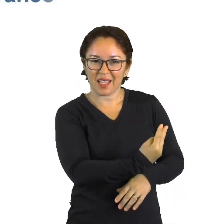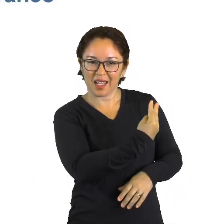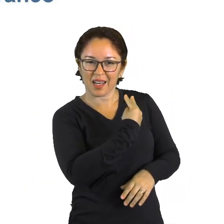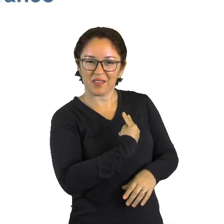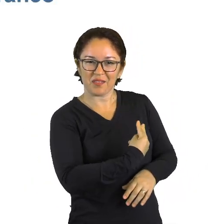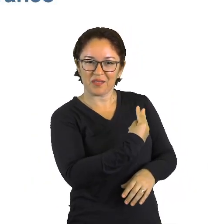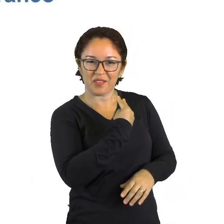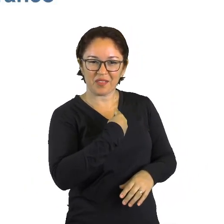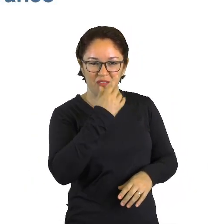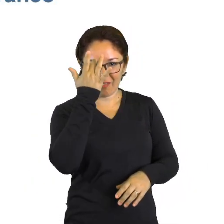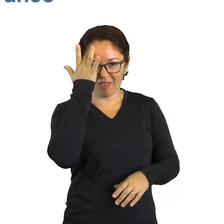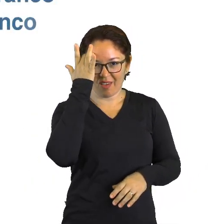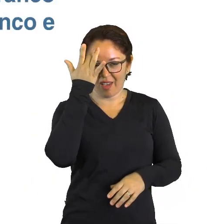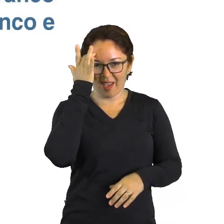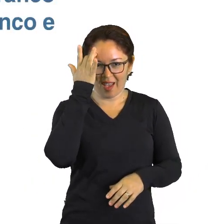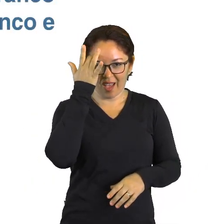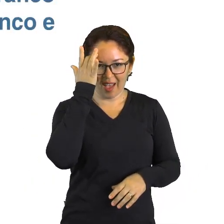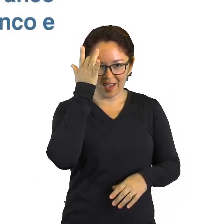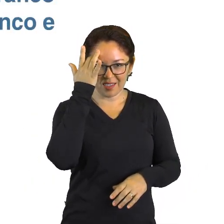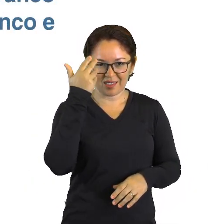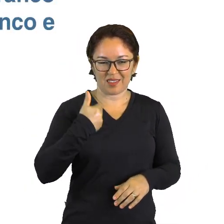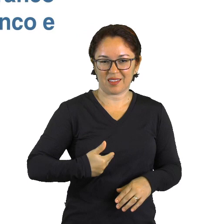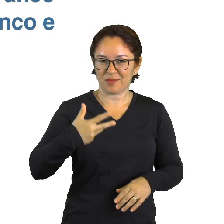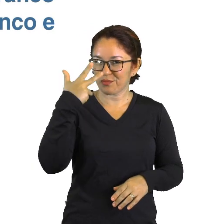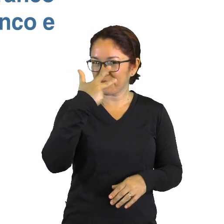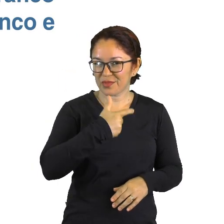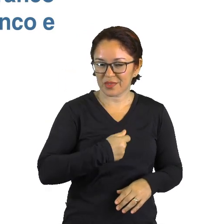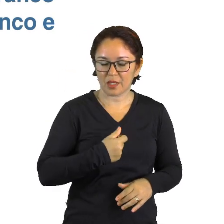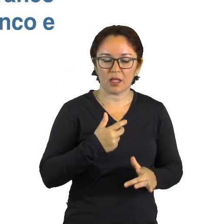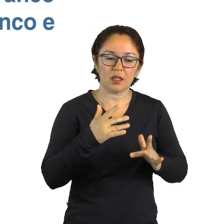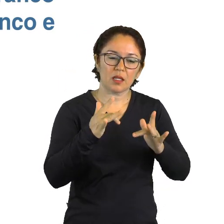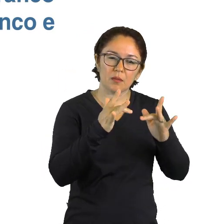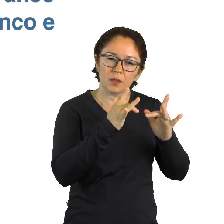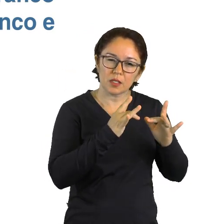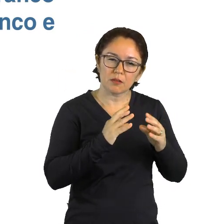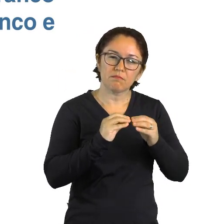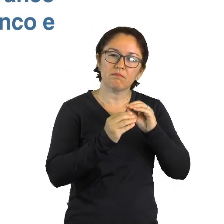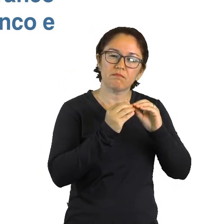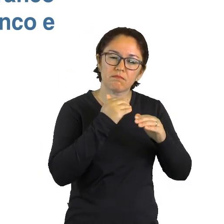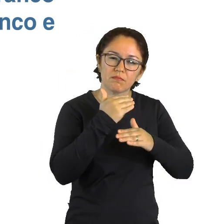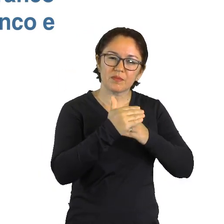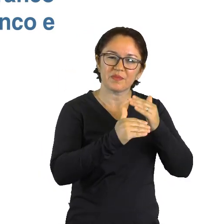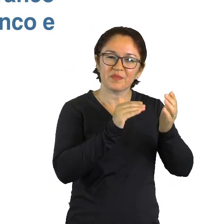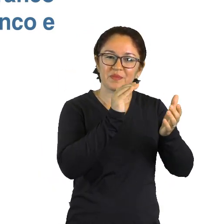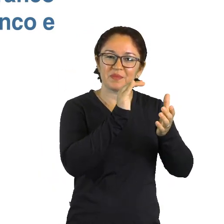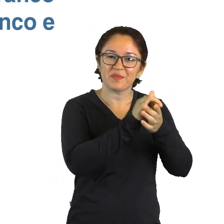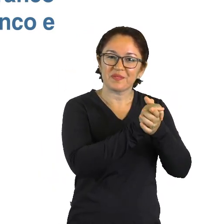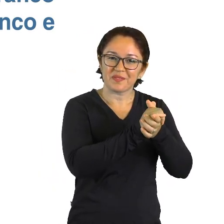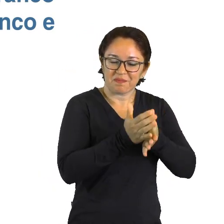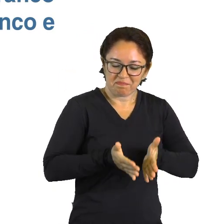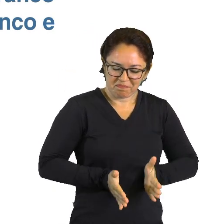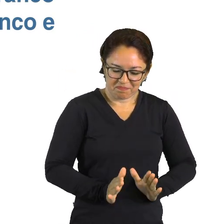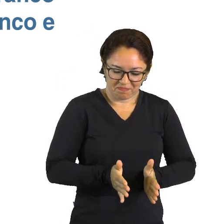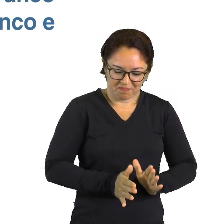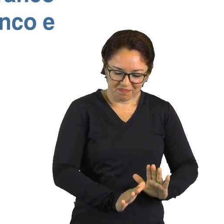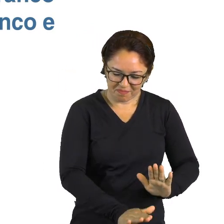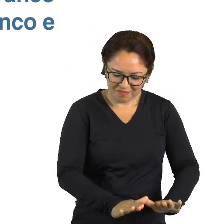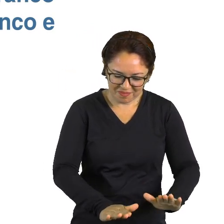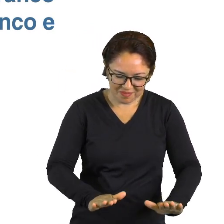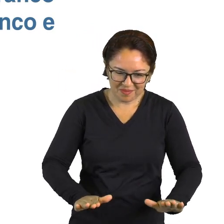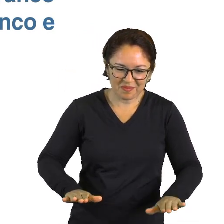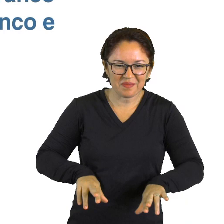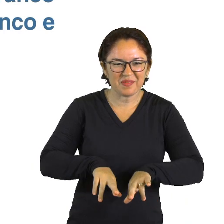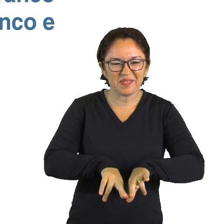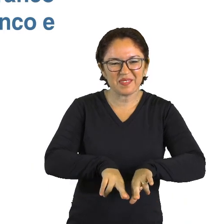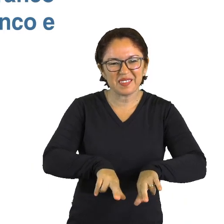graça. Foram namorando, casando e tiveram uma ninhada de filhotes, que coelho, quando